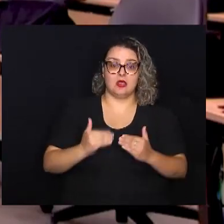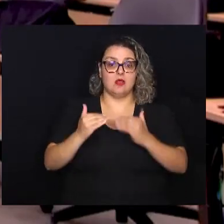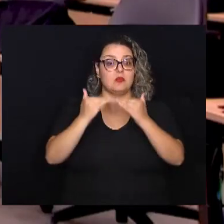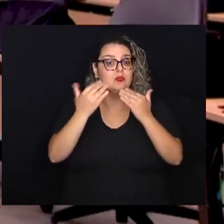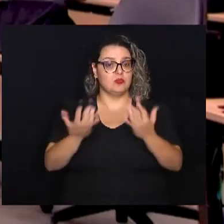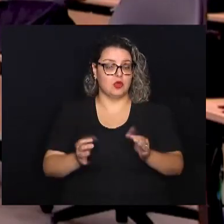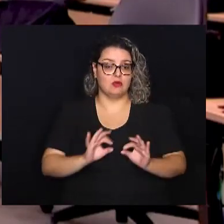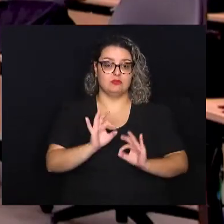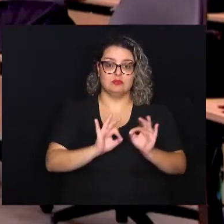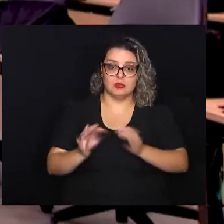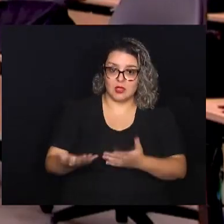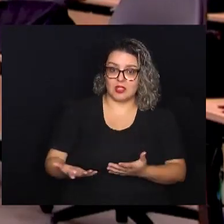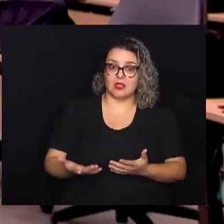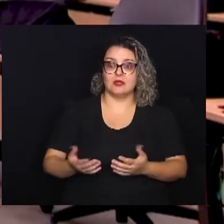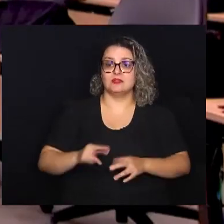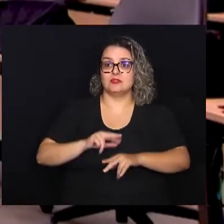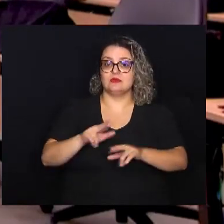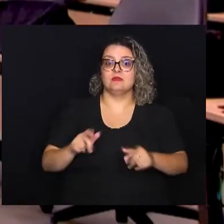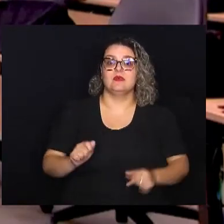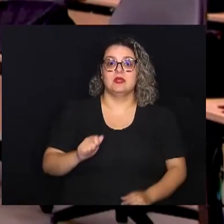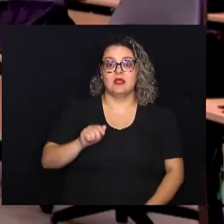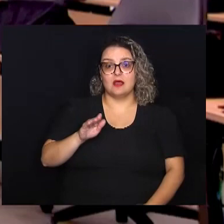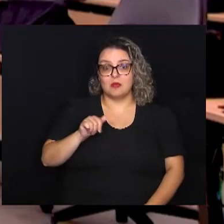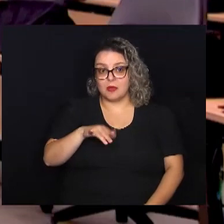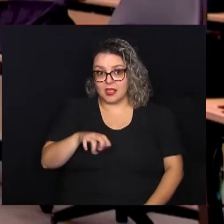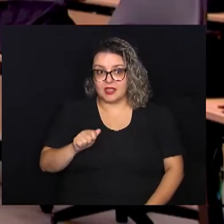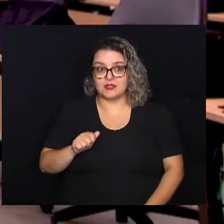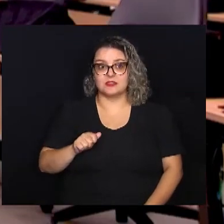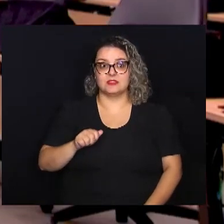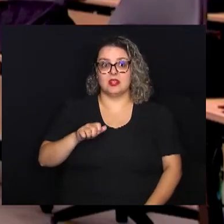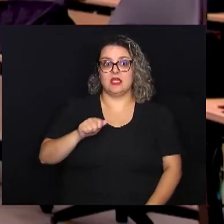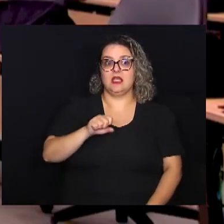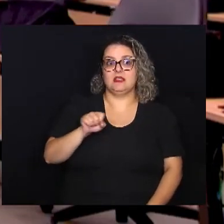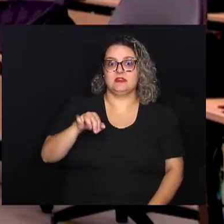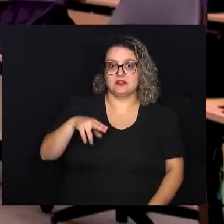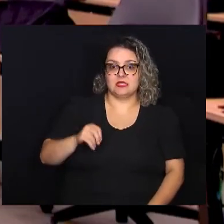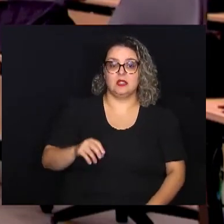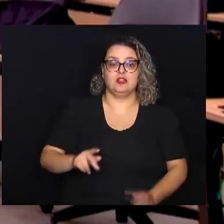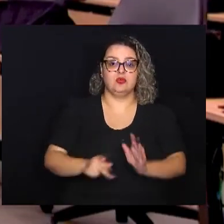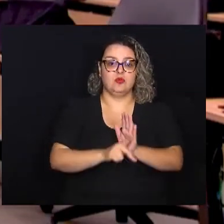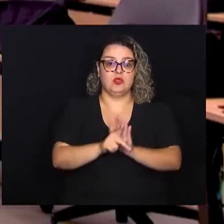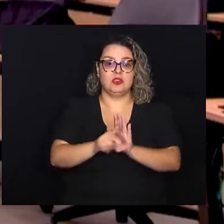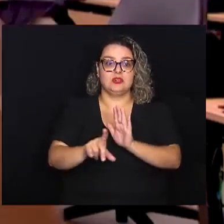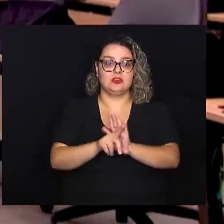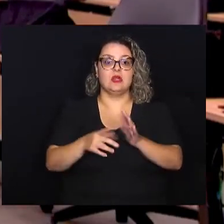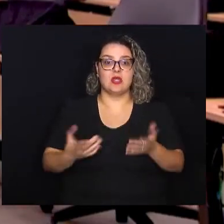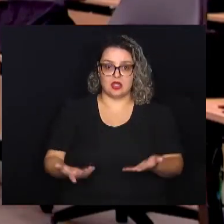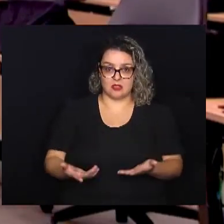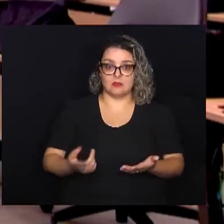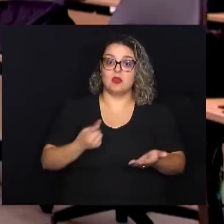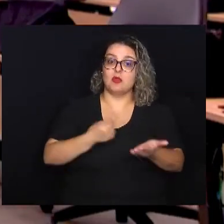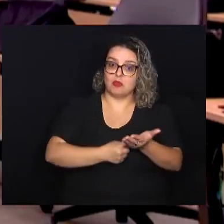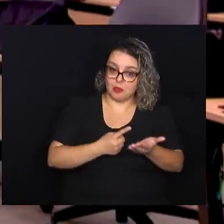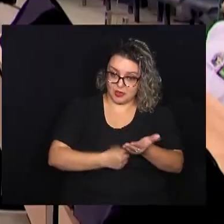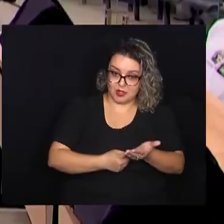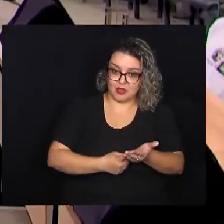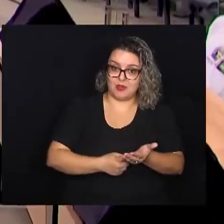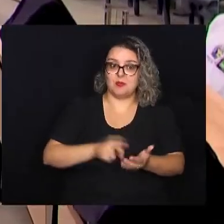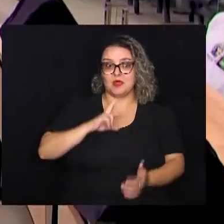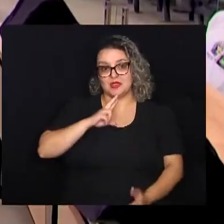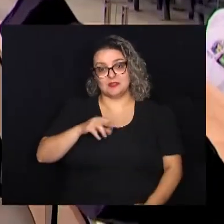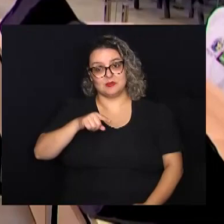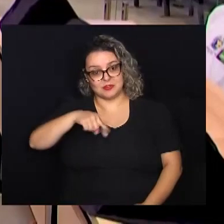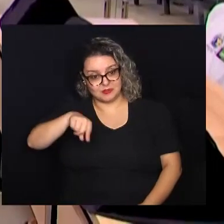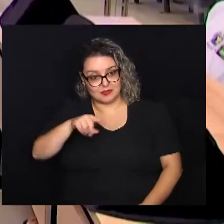um conjunto de abaixo-assinados para a gente fazer indicações projeto de lei que eu me comprometi Inclusive a mandada evolutiva para eles